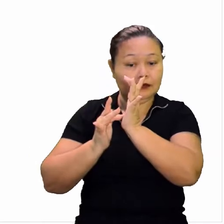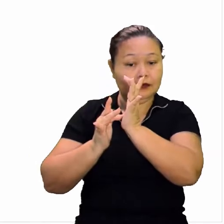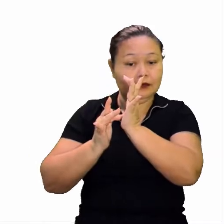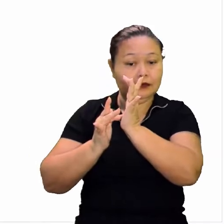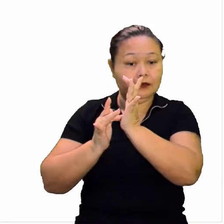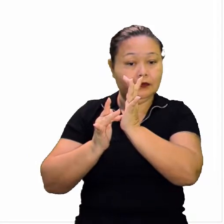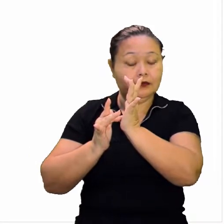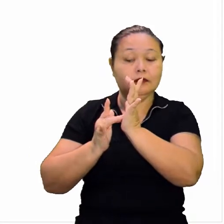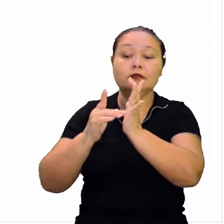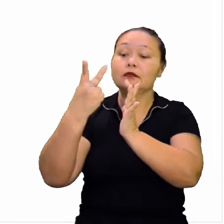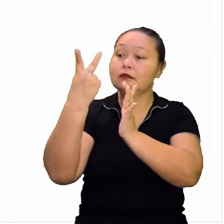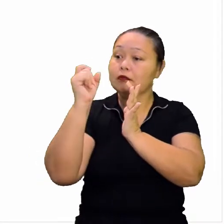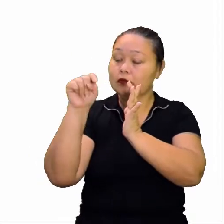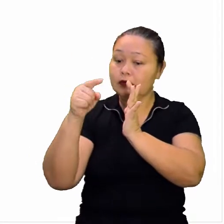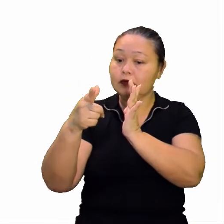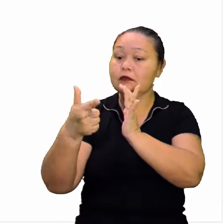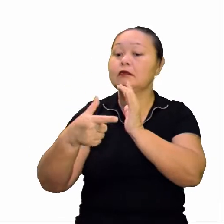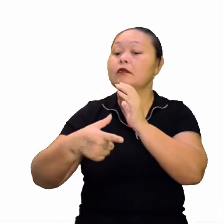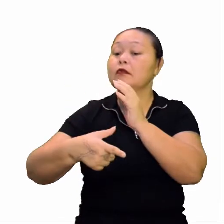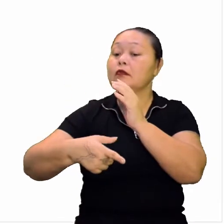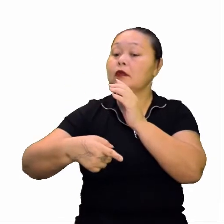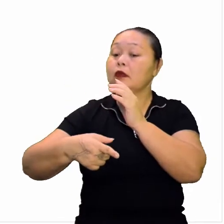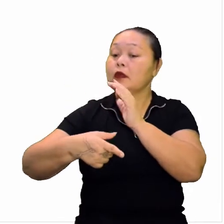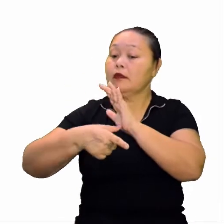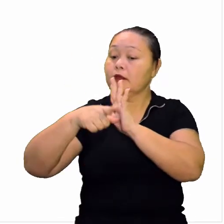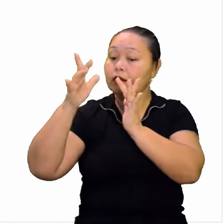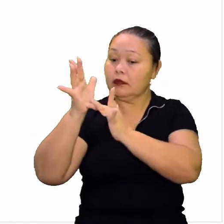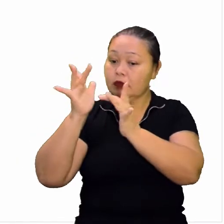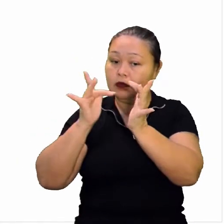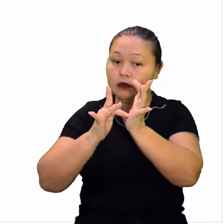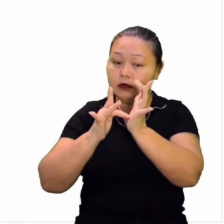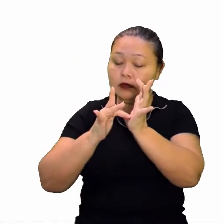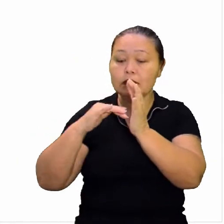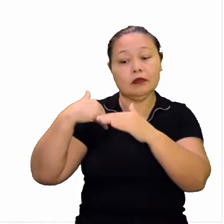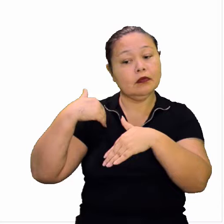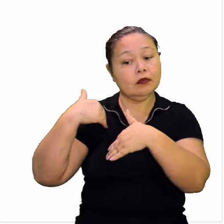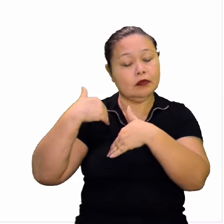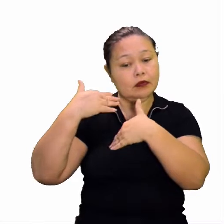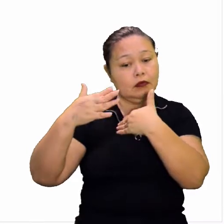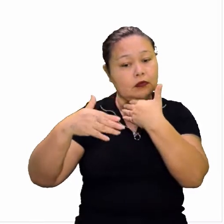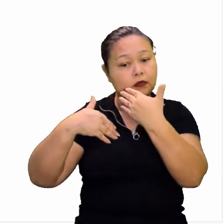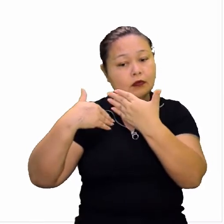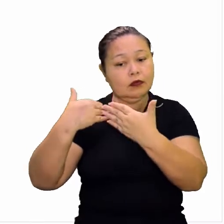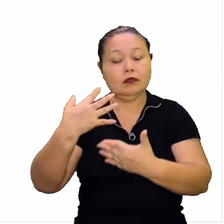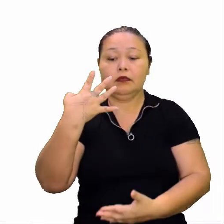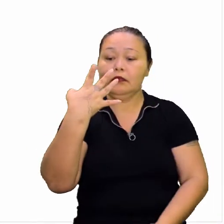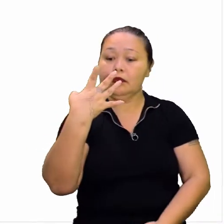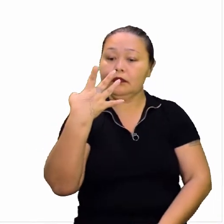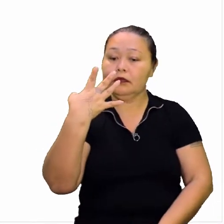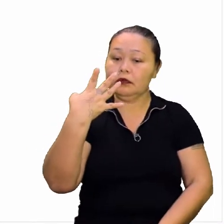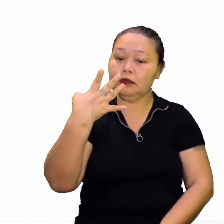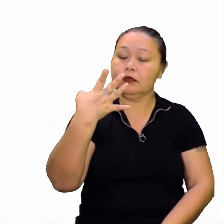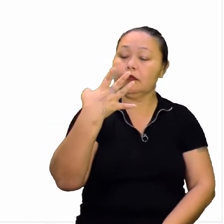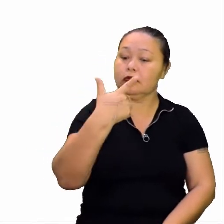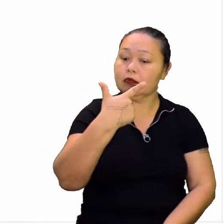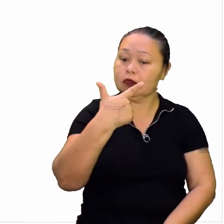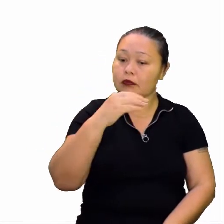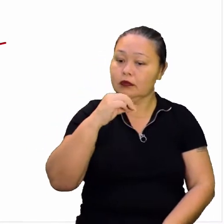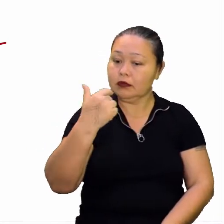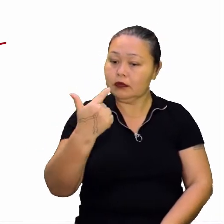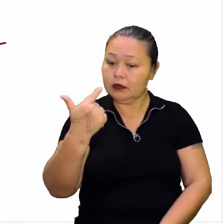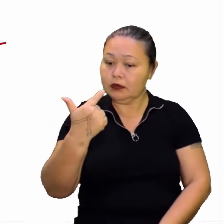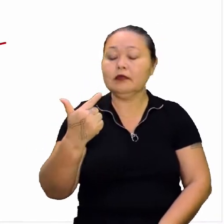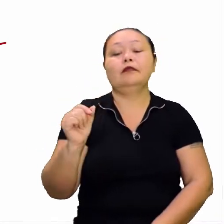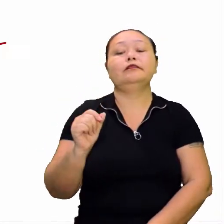2.000 antes de Cristo. Olha aí. De 2.000 para cá, então eu tenho 4.022